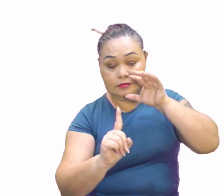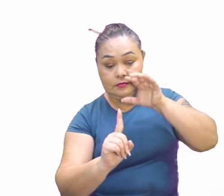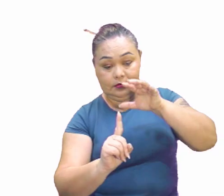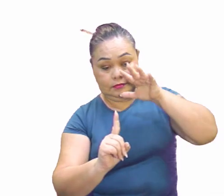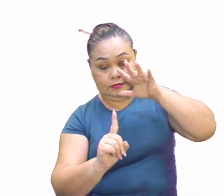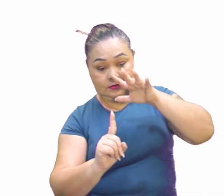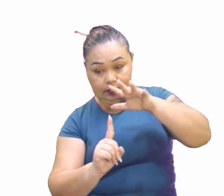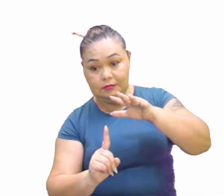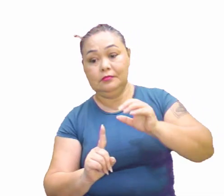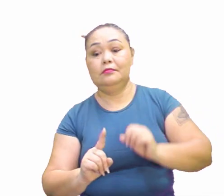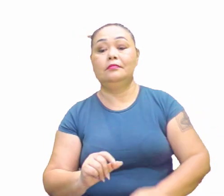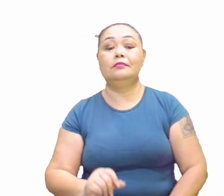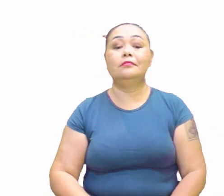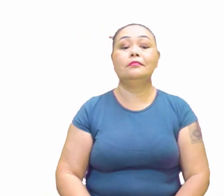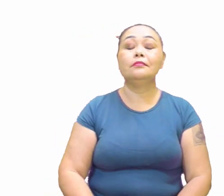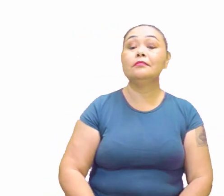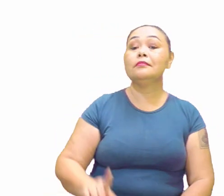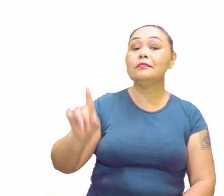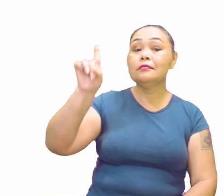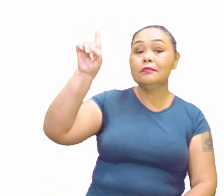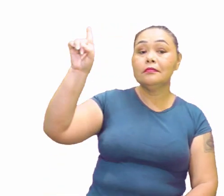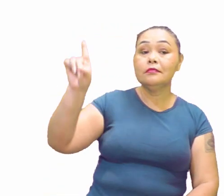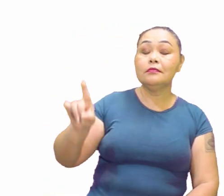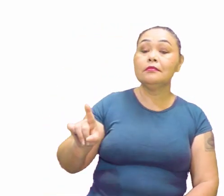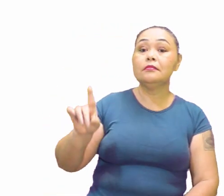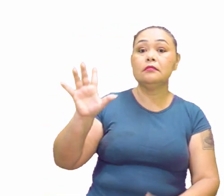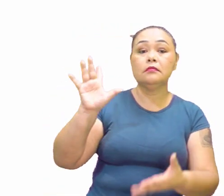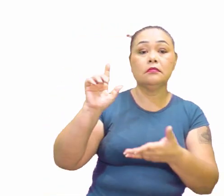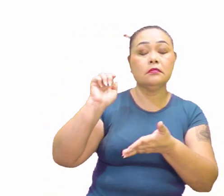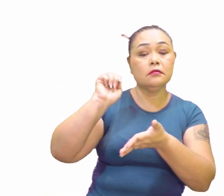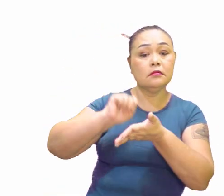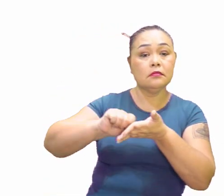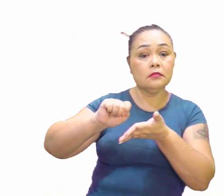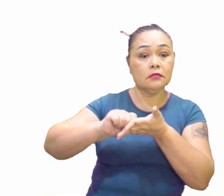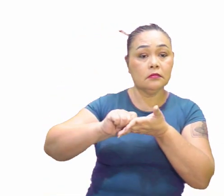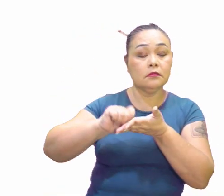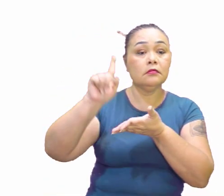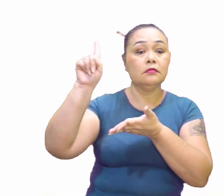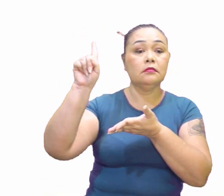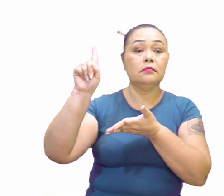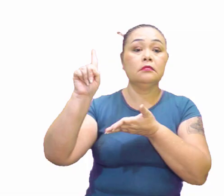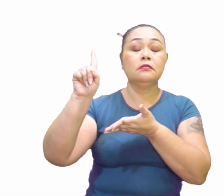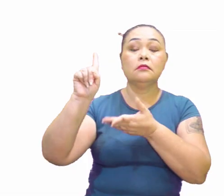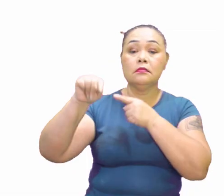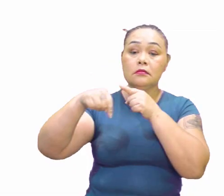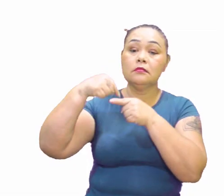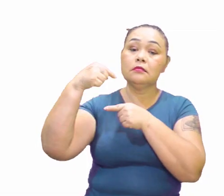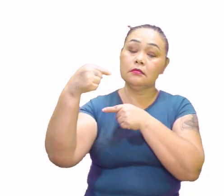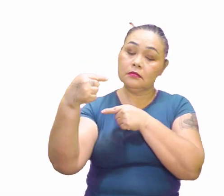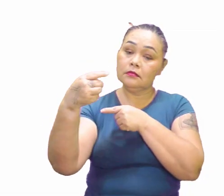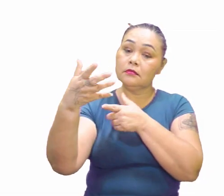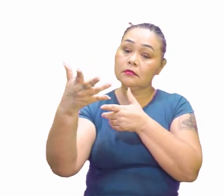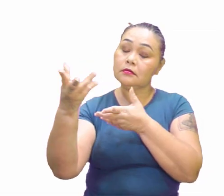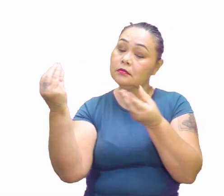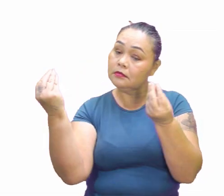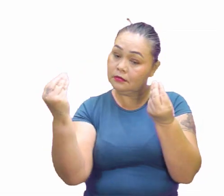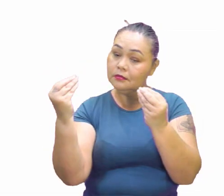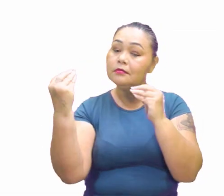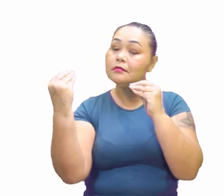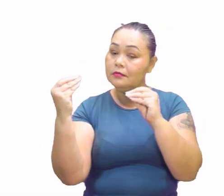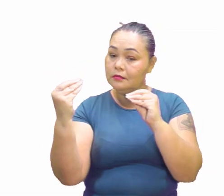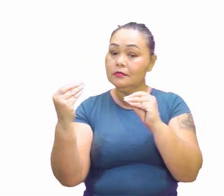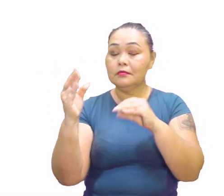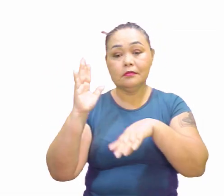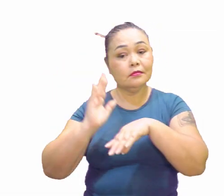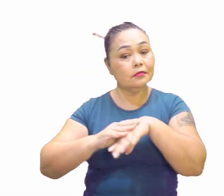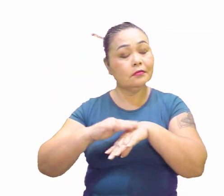estão expostos. Então, aqui ele fez a citação e depois ainda